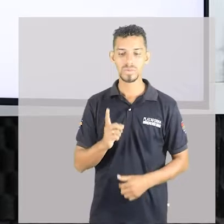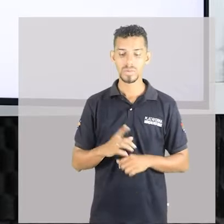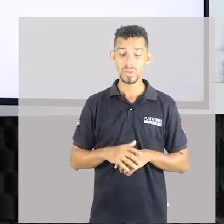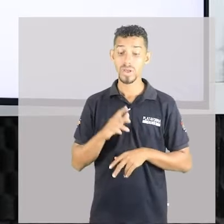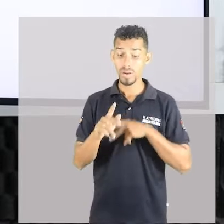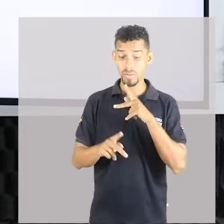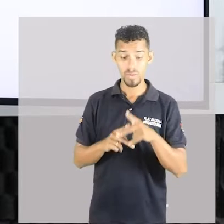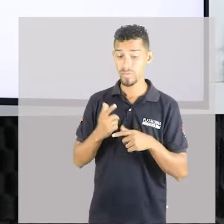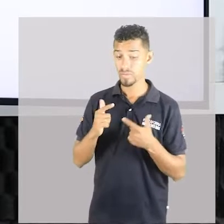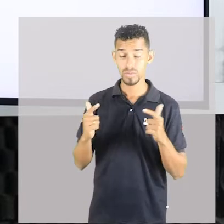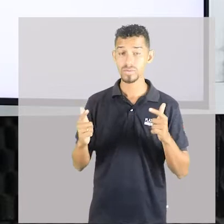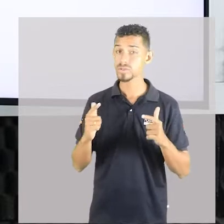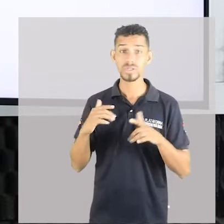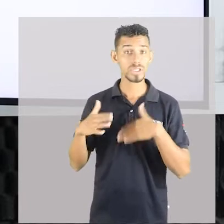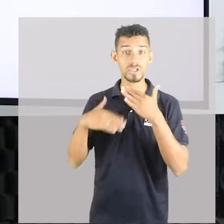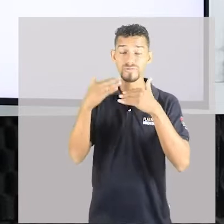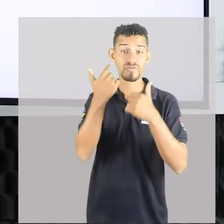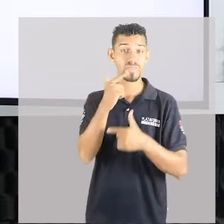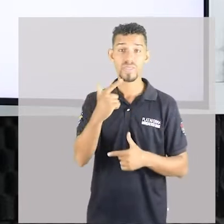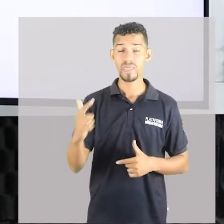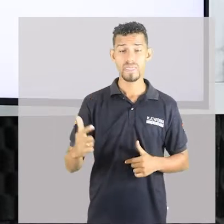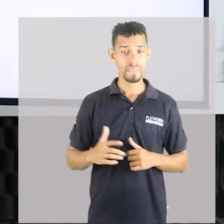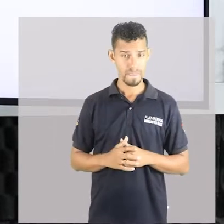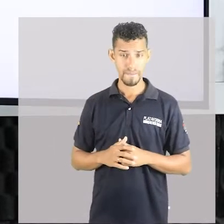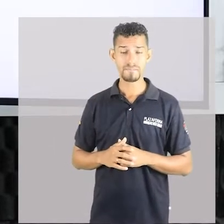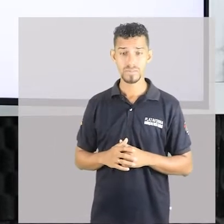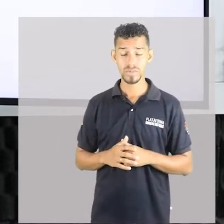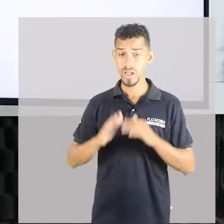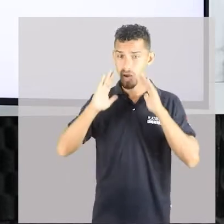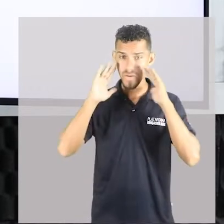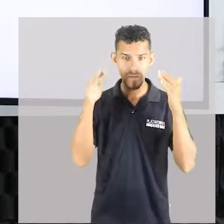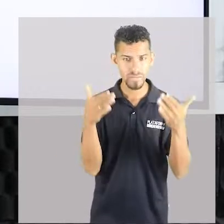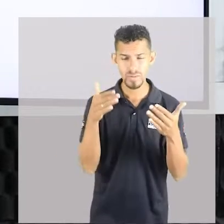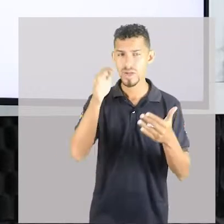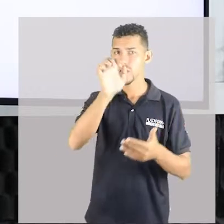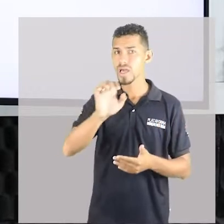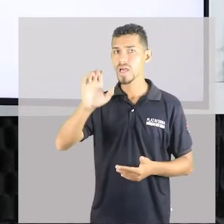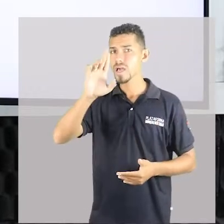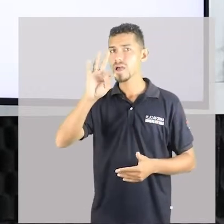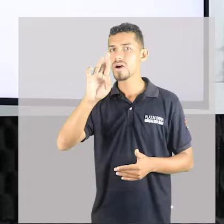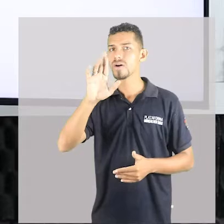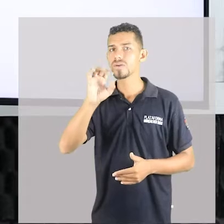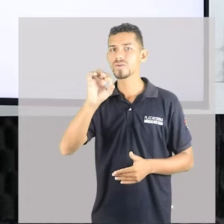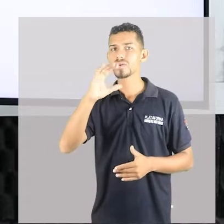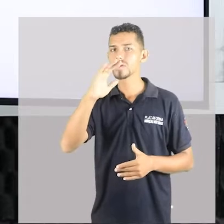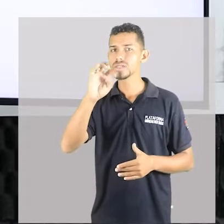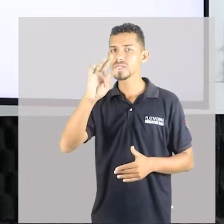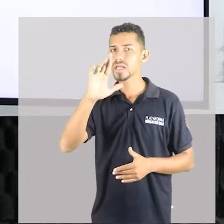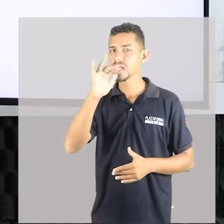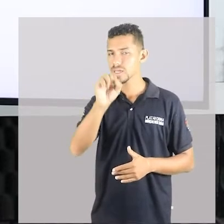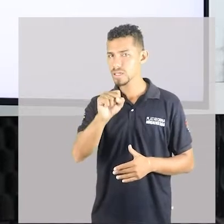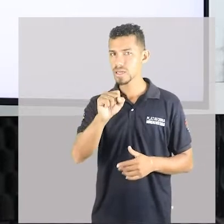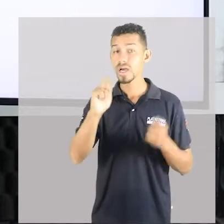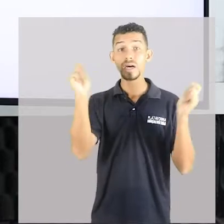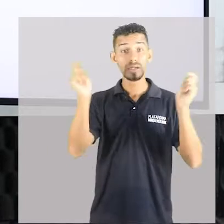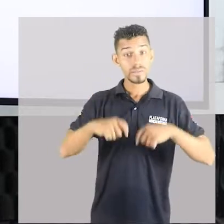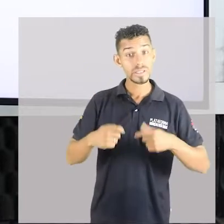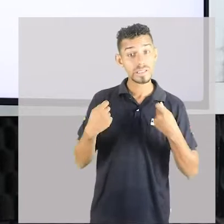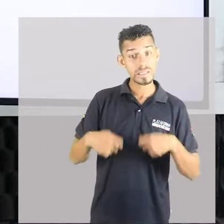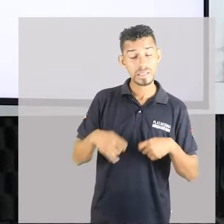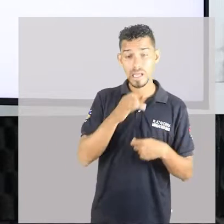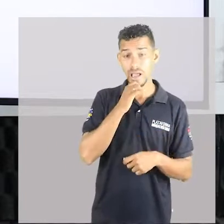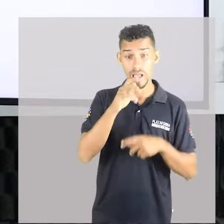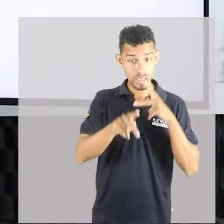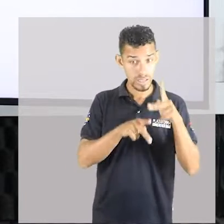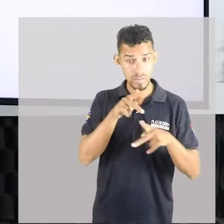esse povo não tem o mesmo desenvolvimento, porque aí é uma visão bem eurocêntrica. Né? Eu preciso fazer com que esse